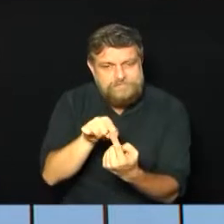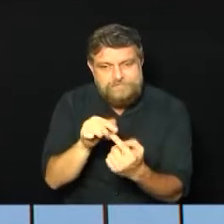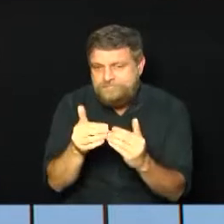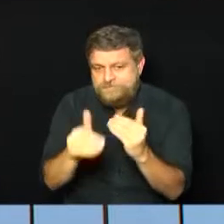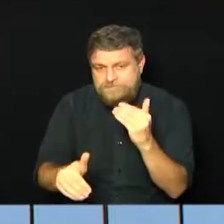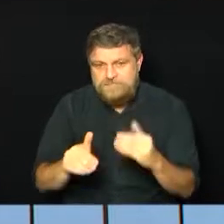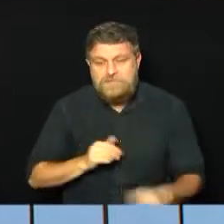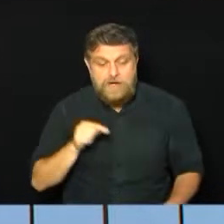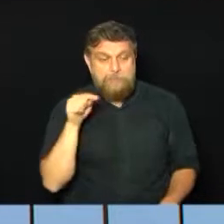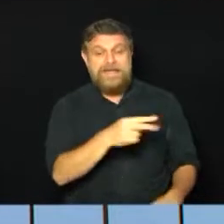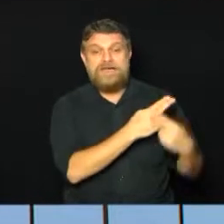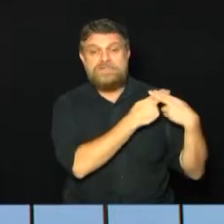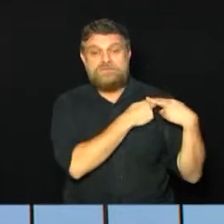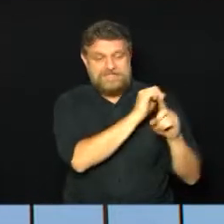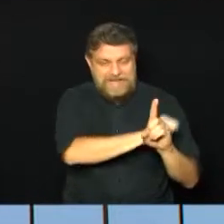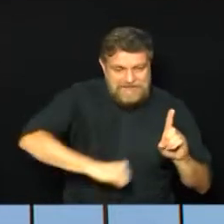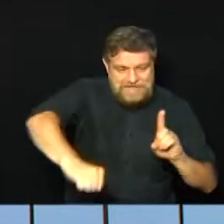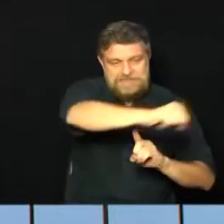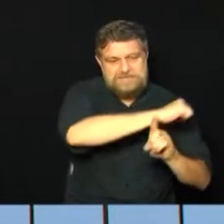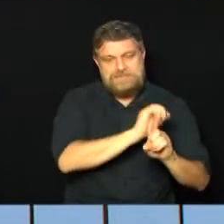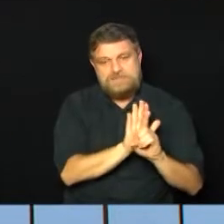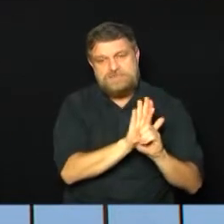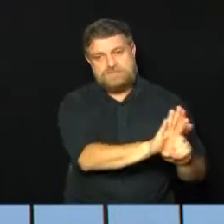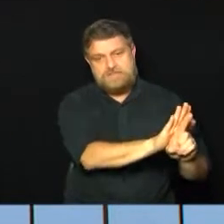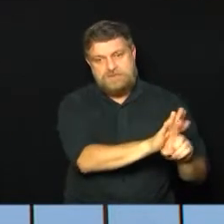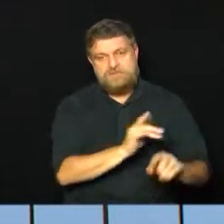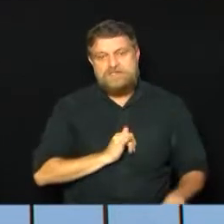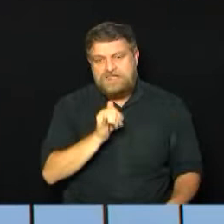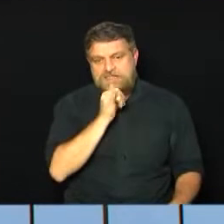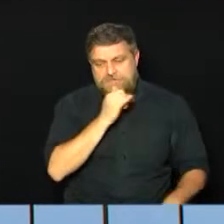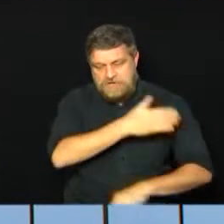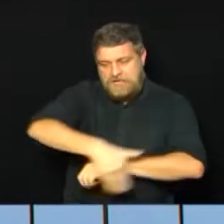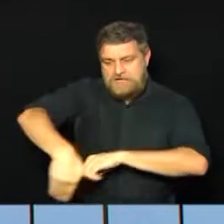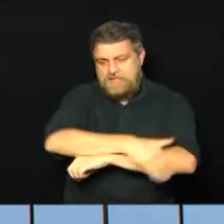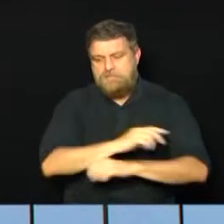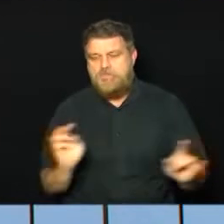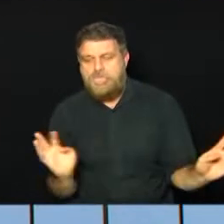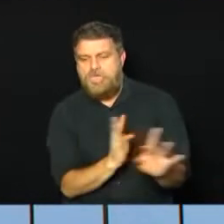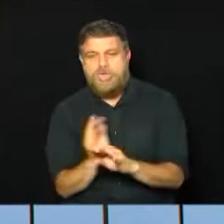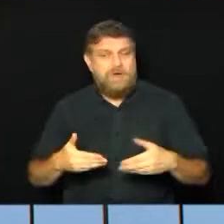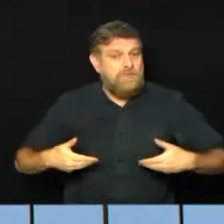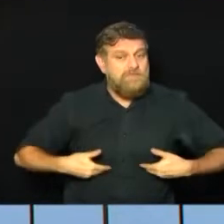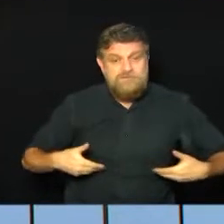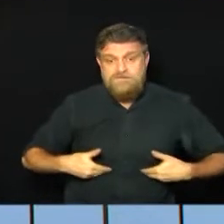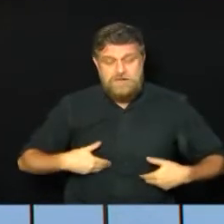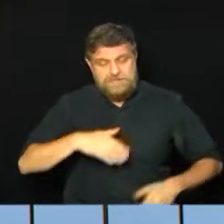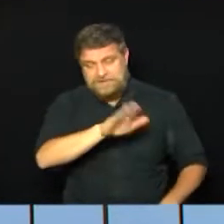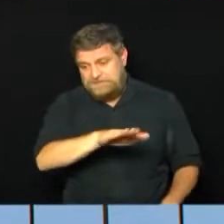da assistência social, que é um outro aspecto. Então, você tem crianças fora na rua, sem ter o que comer, etc. Então, você coloca